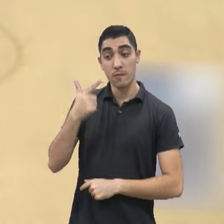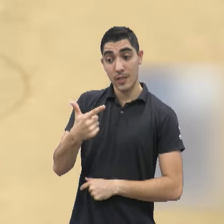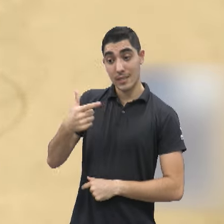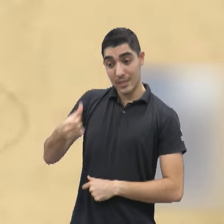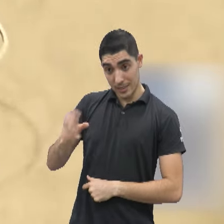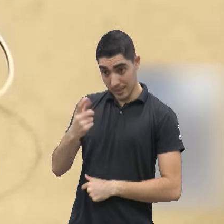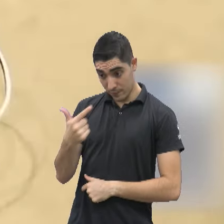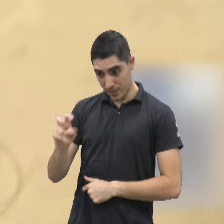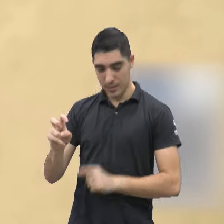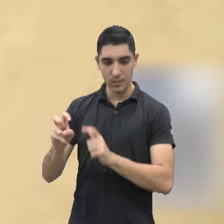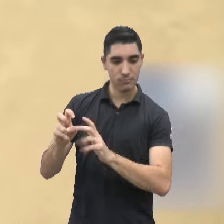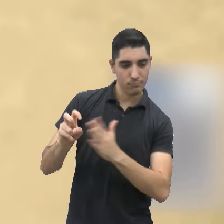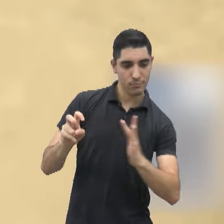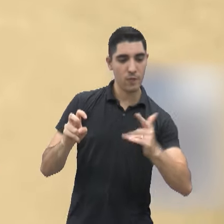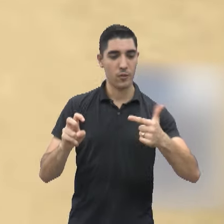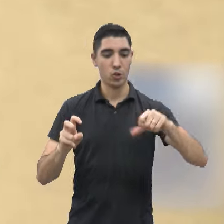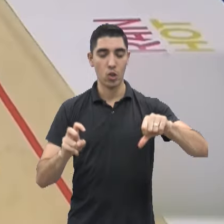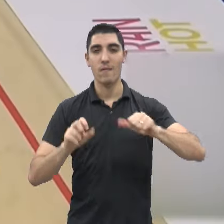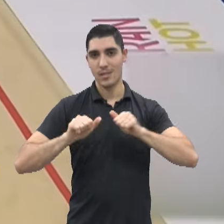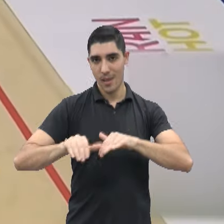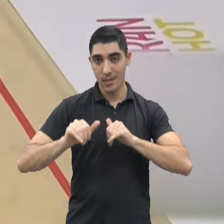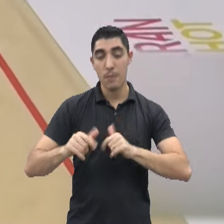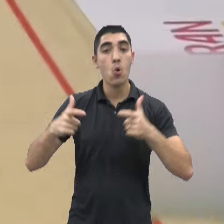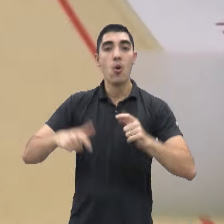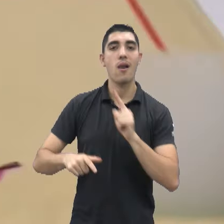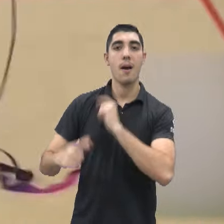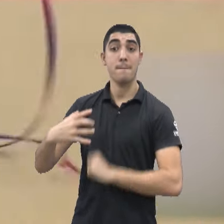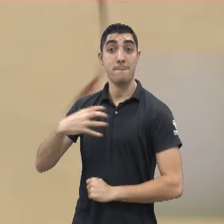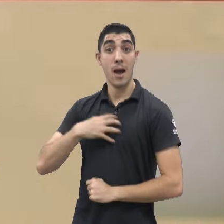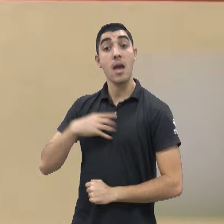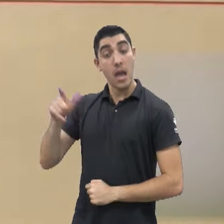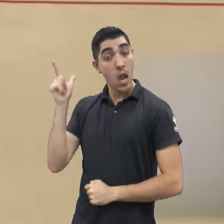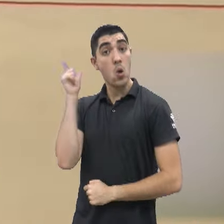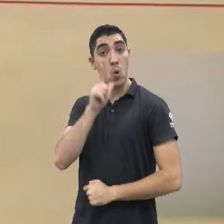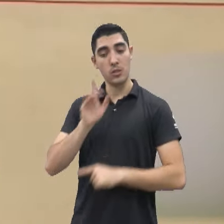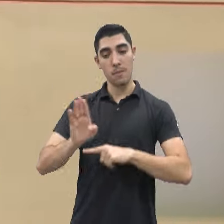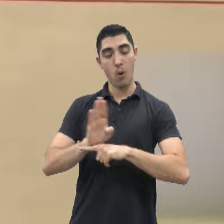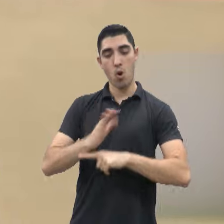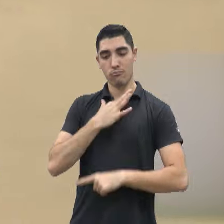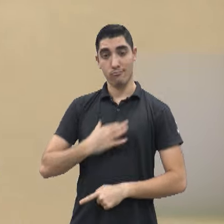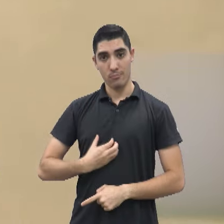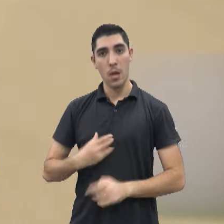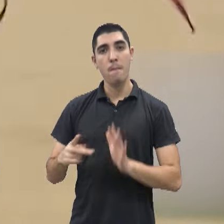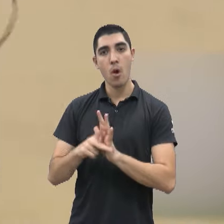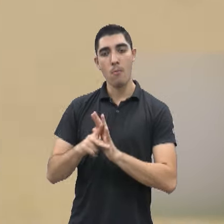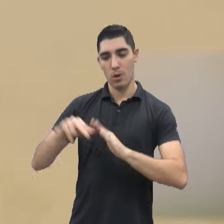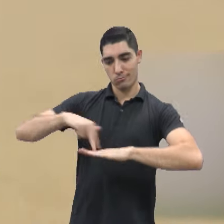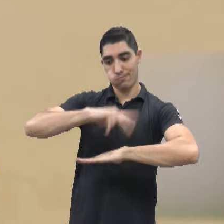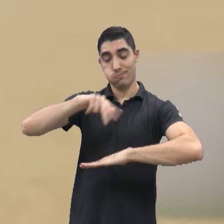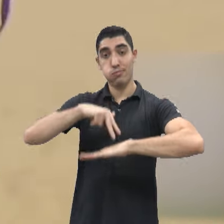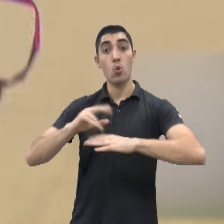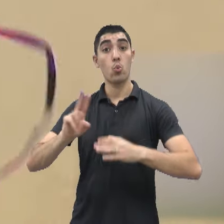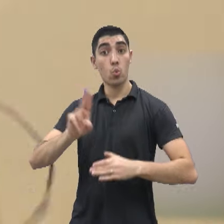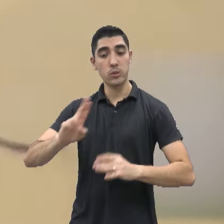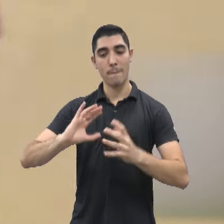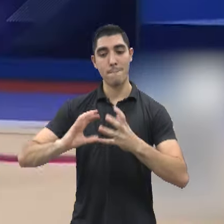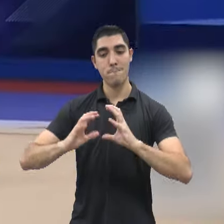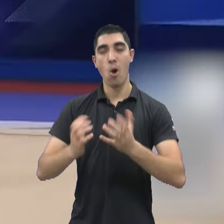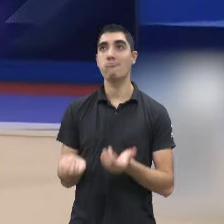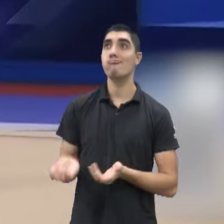Lauro de Freitas, na Bahia. Raíssa também conquistou a medalha de bronze no aparelho bola nível 2. Baita conquista da Raíssa, viu,